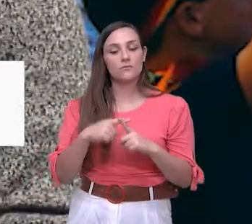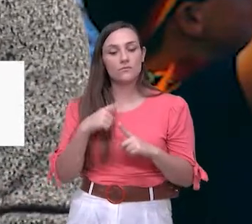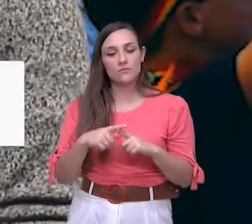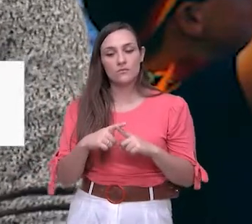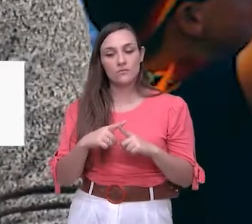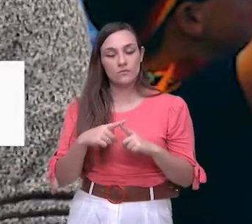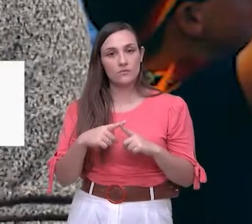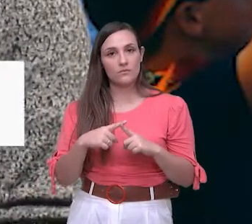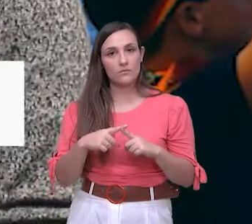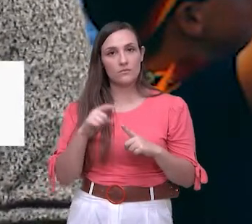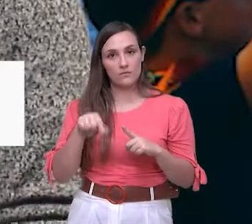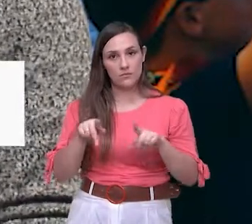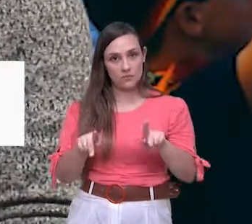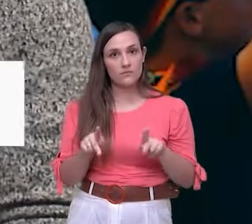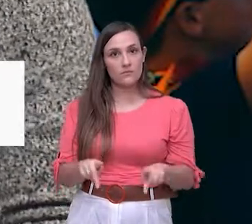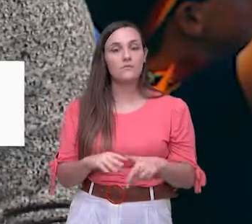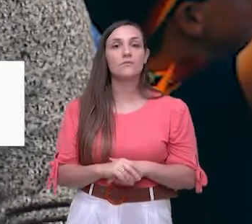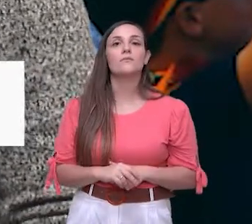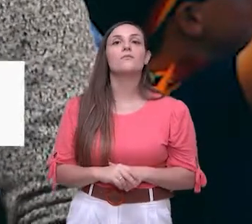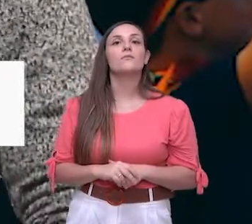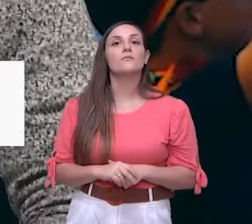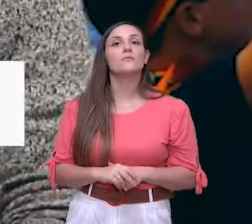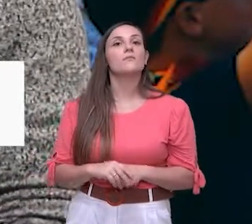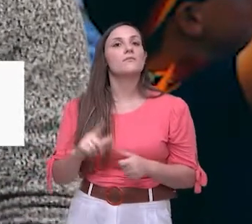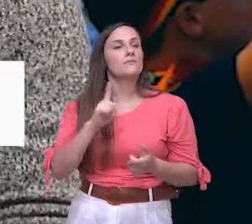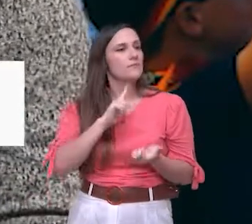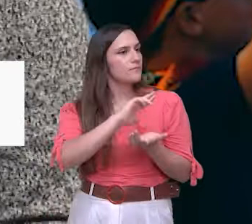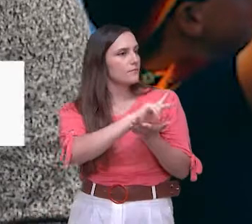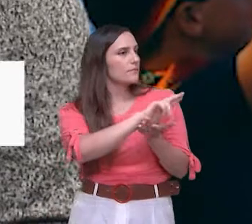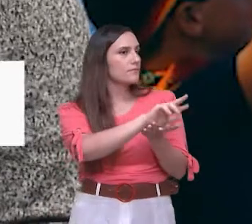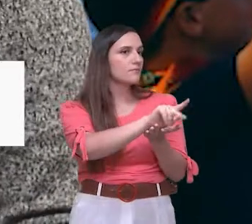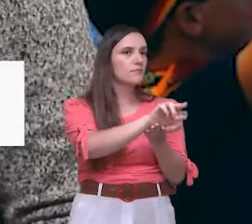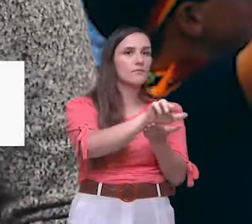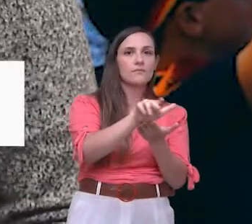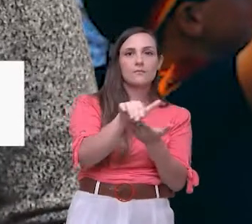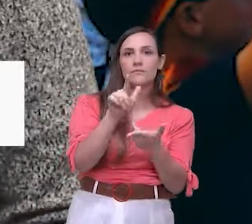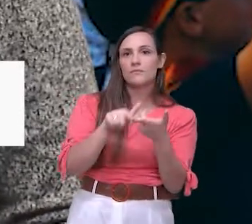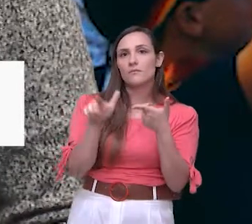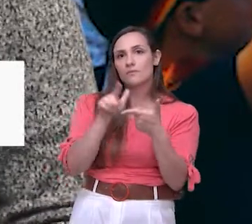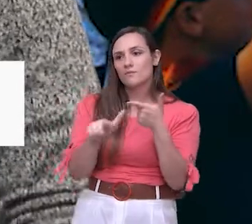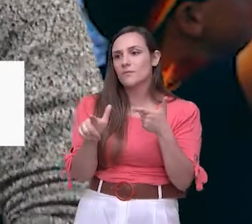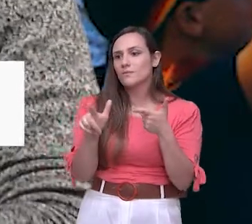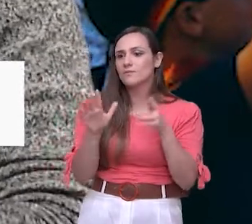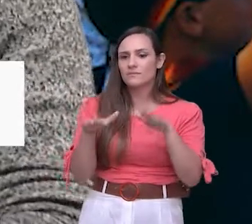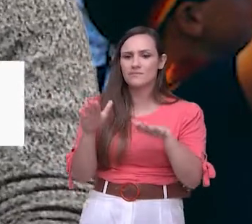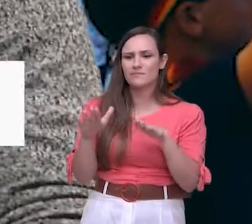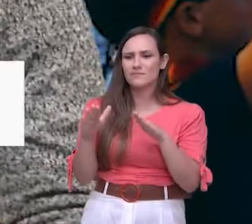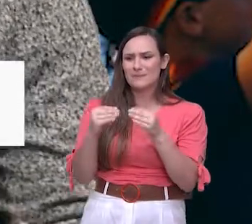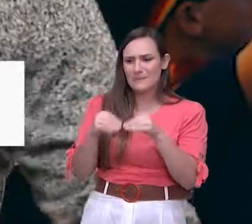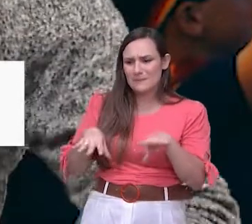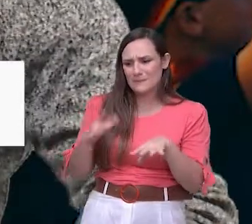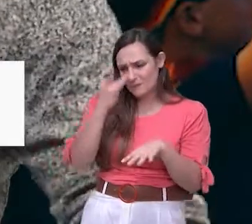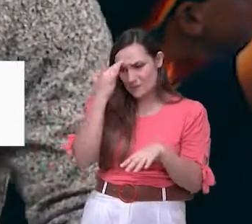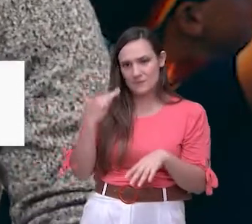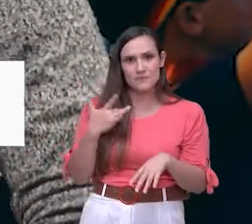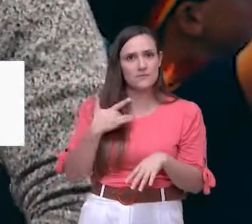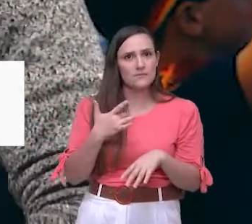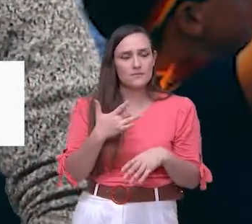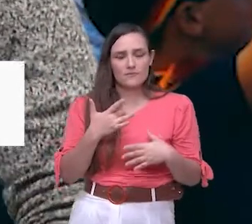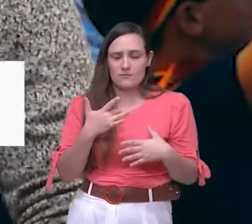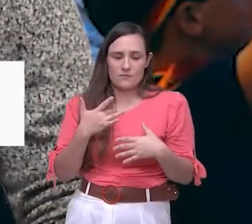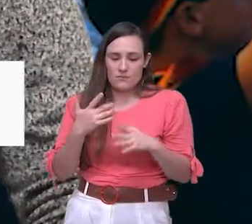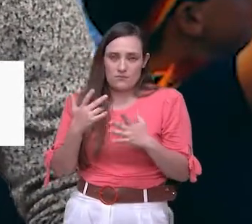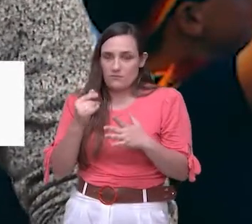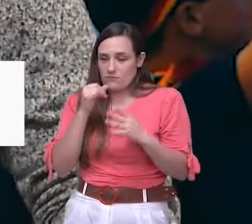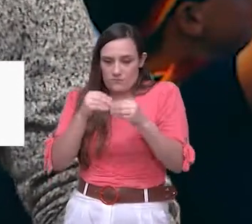tem a compreensão de que a nossa população ela passa por várias situações e vulnerabilização que aí podem ser desde